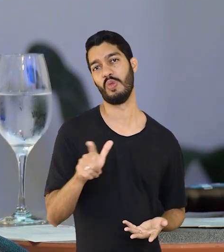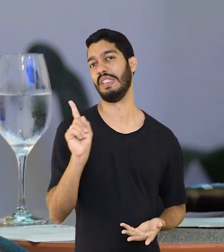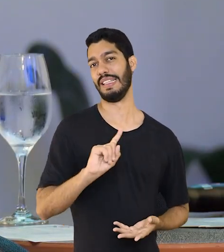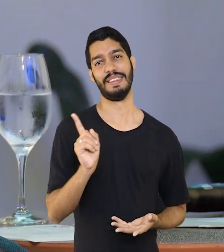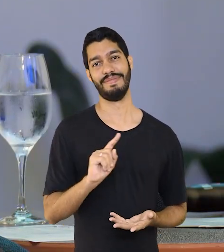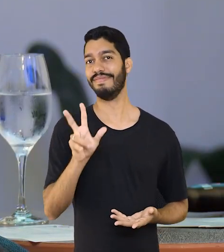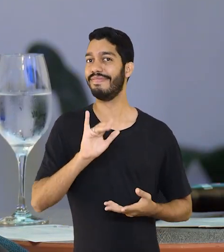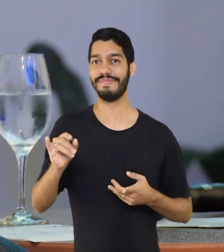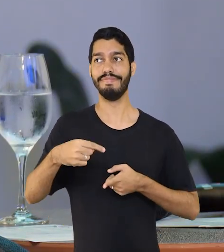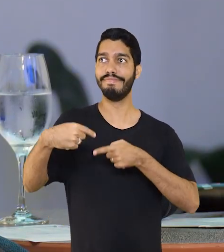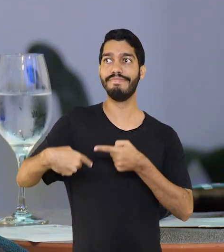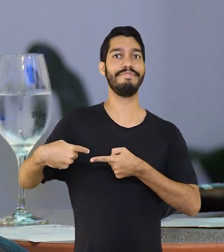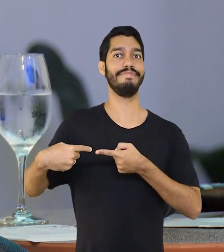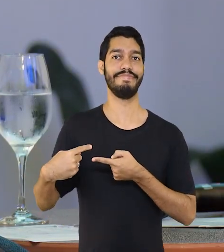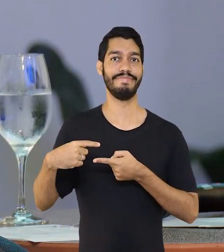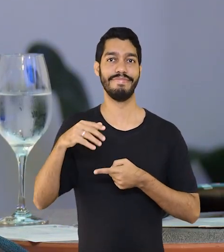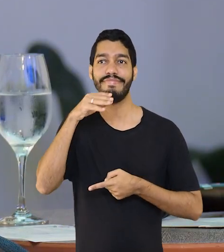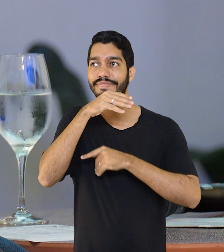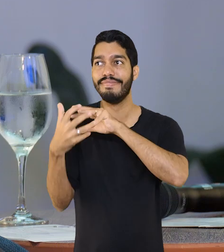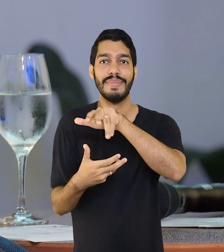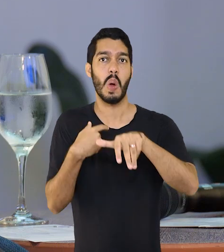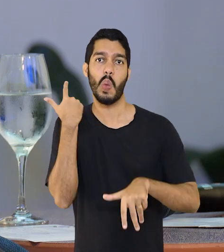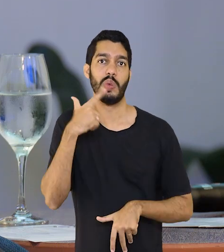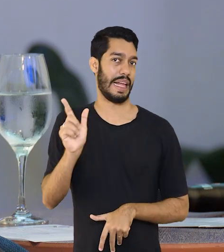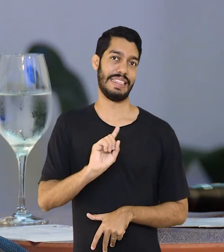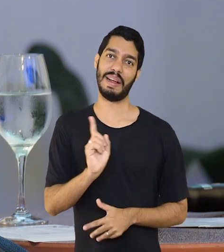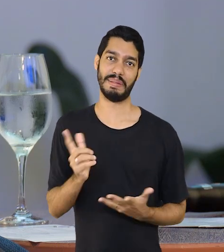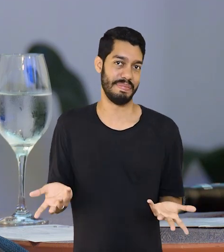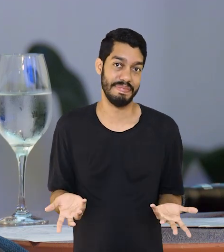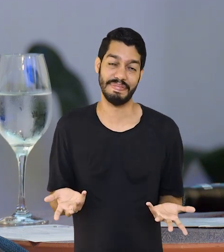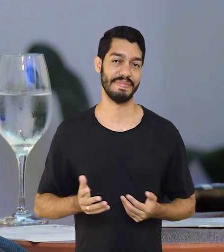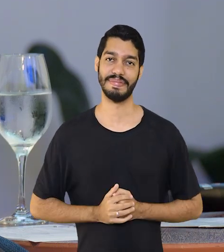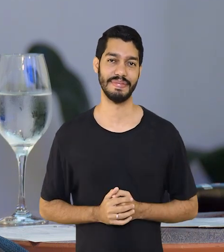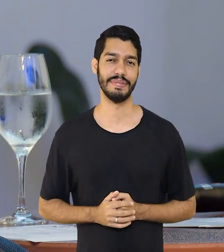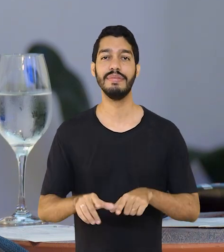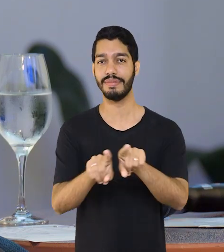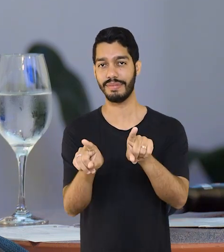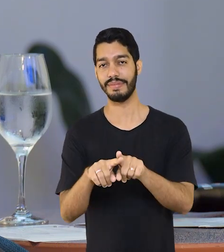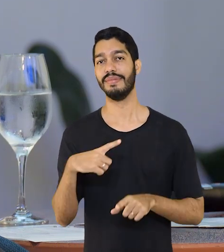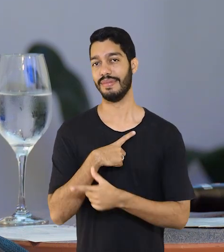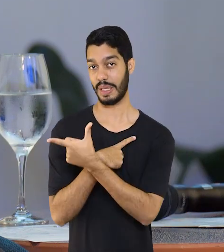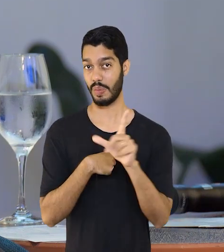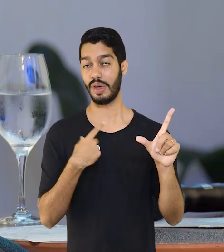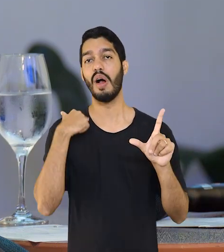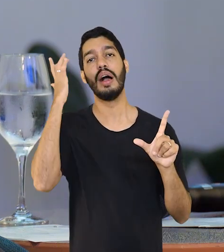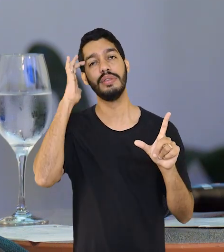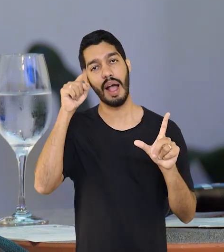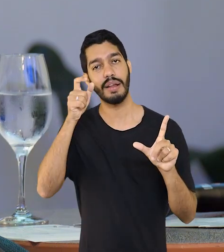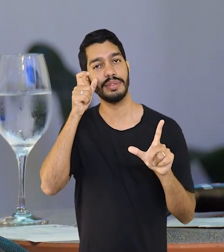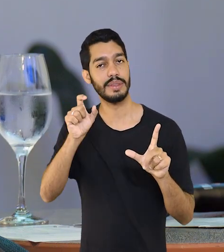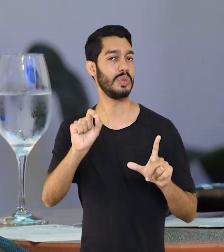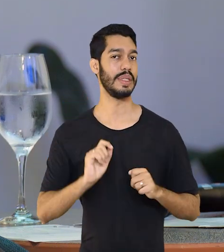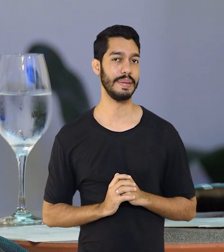conseguir enfim, enfrentar, né, essa questão do aquecimento global. Ainda tem uma outra questão que eu